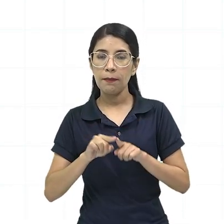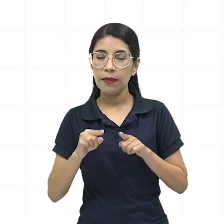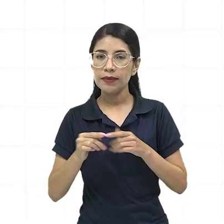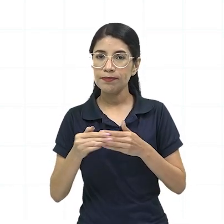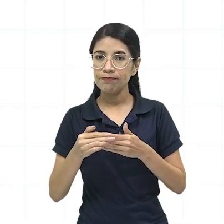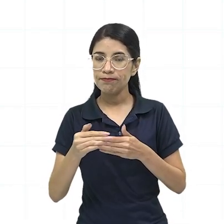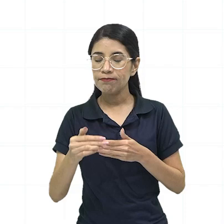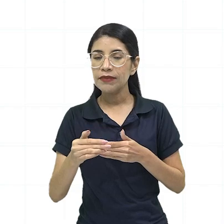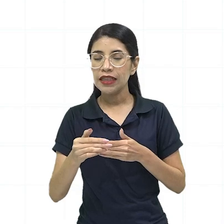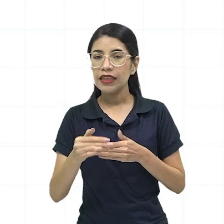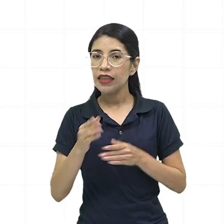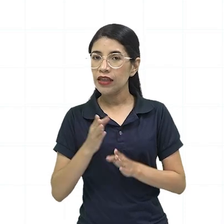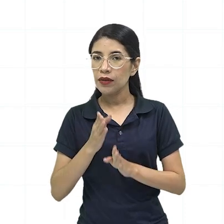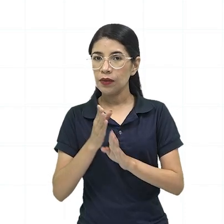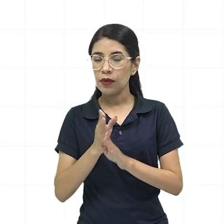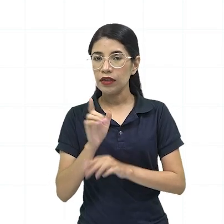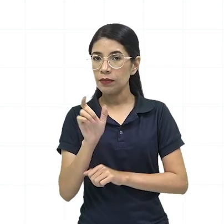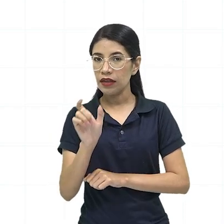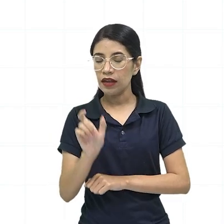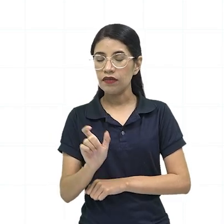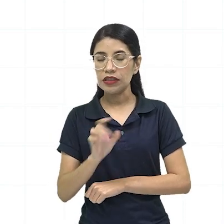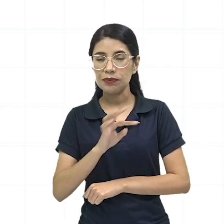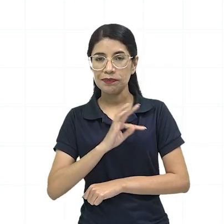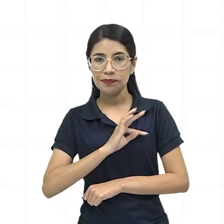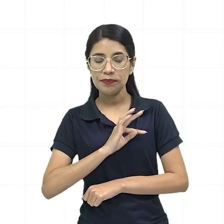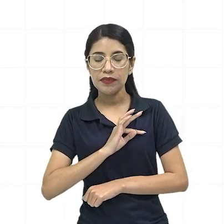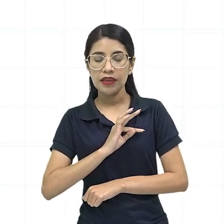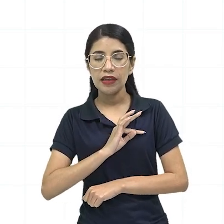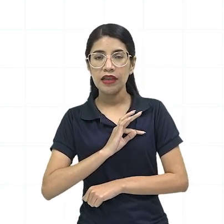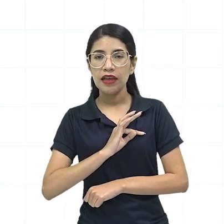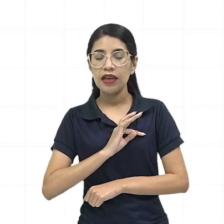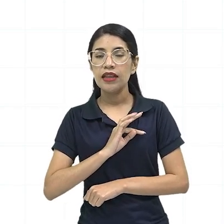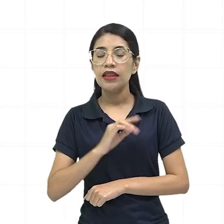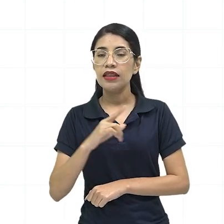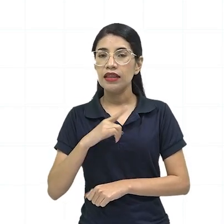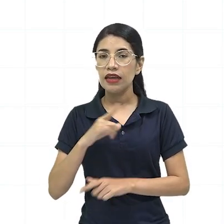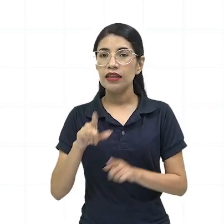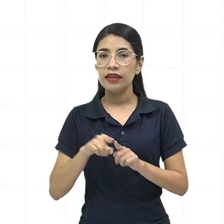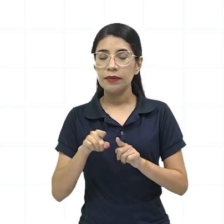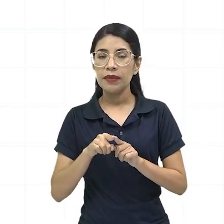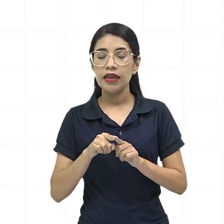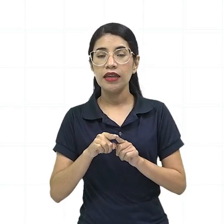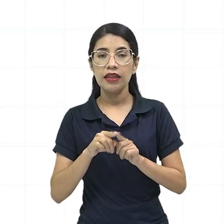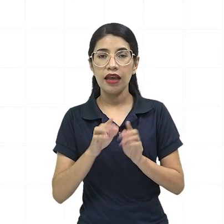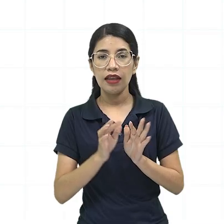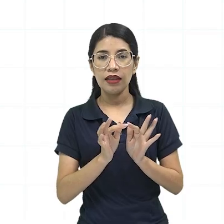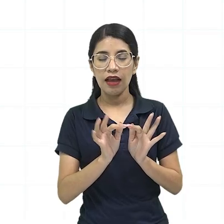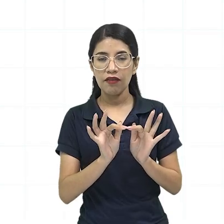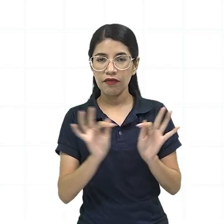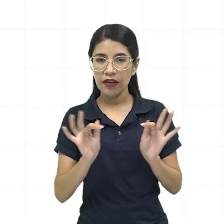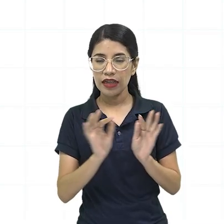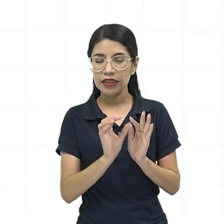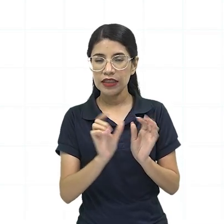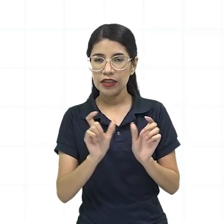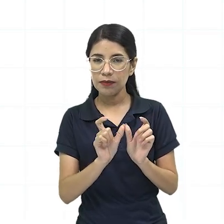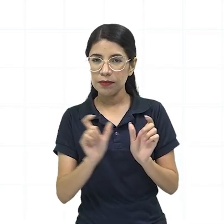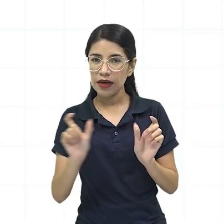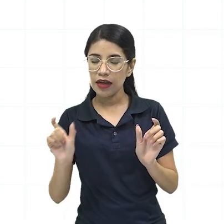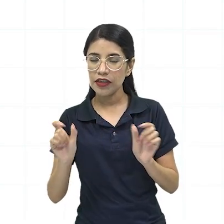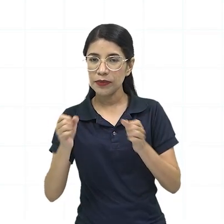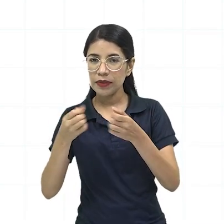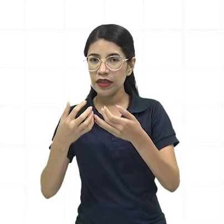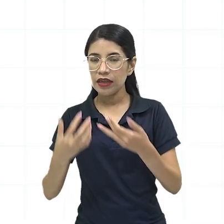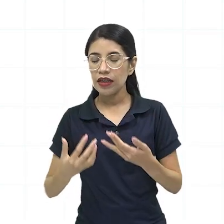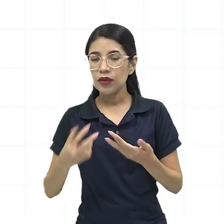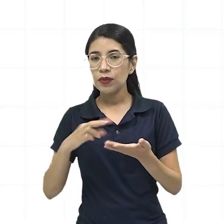que aparecer esses termos técnicos, lógico que vai vir logo em seguida uma explicação. O que